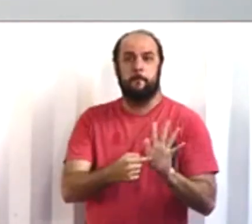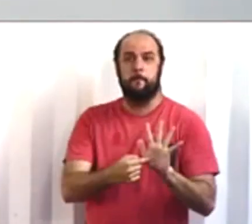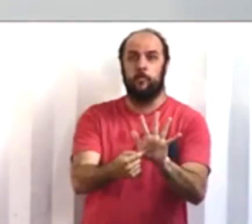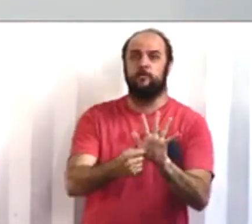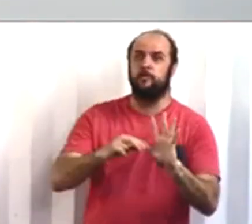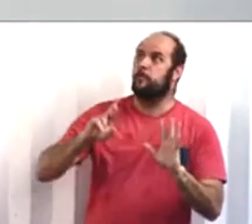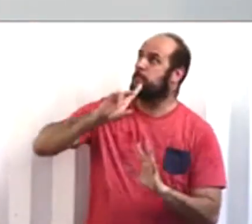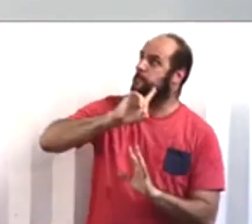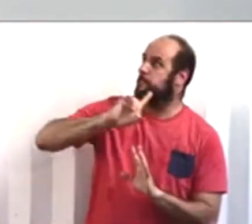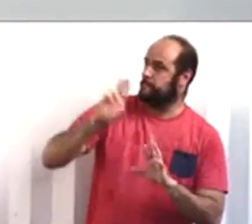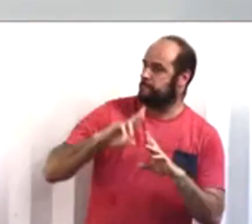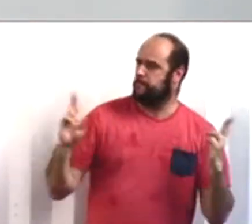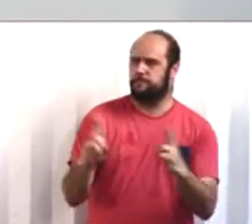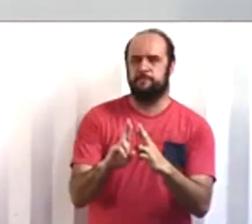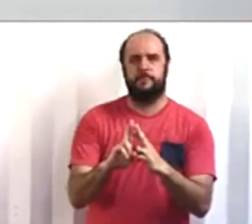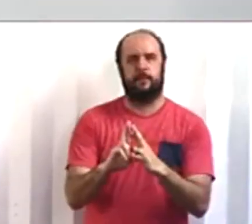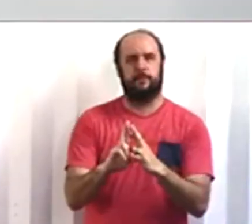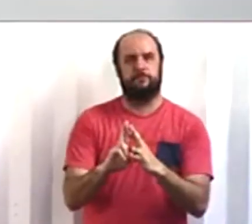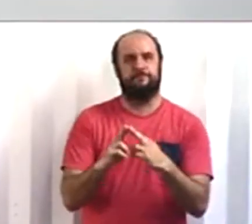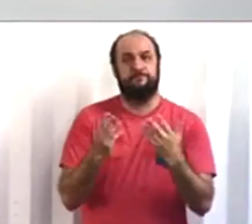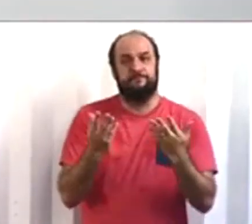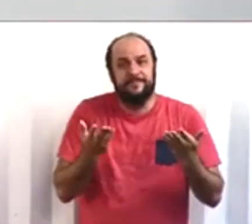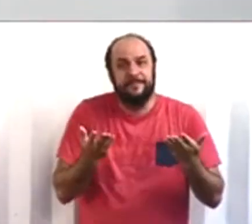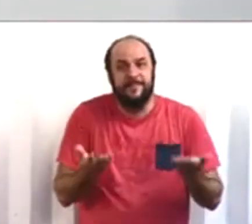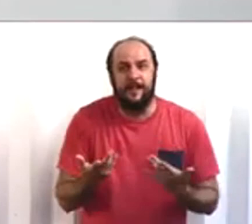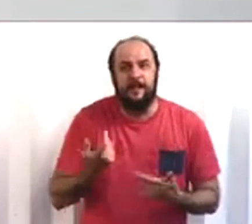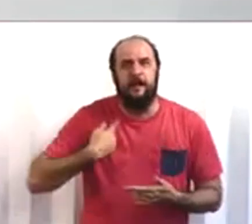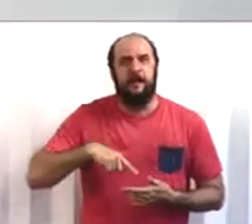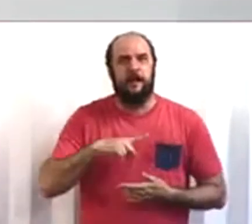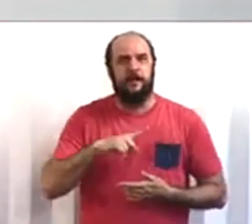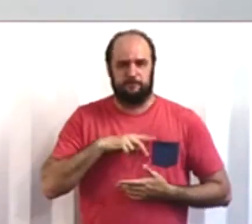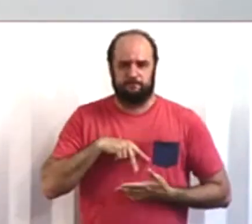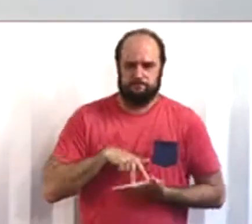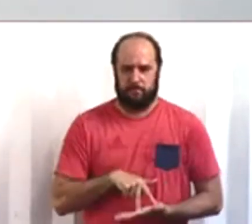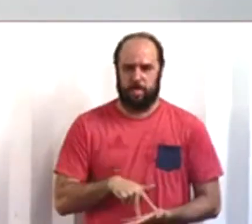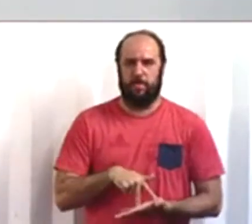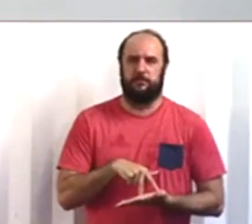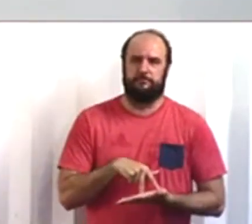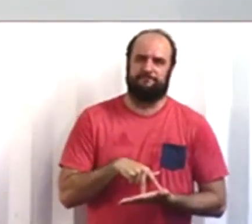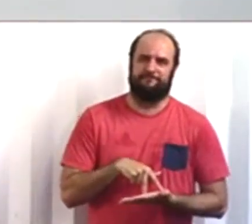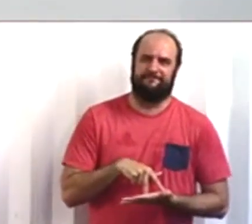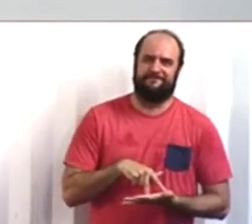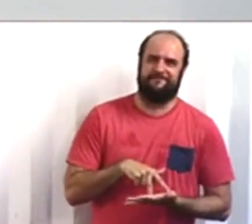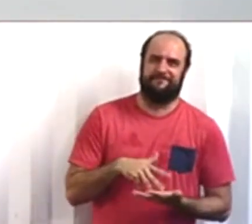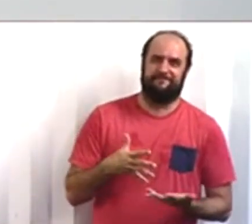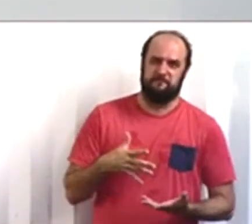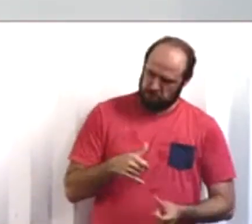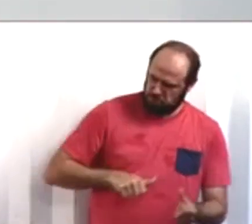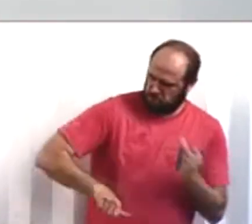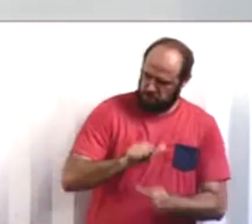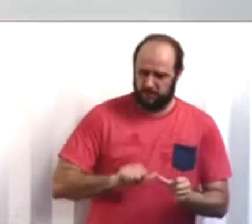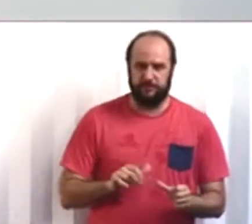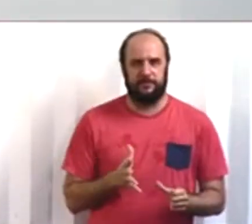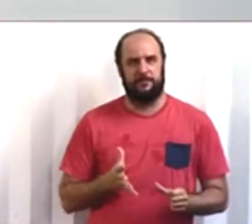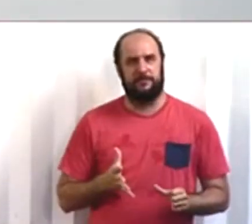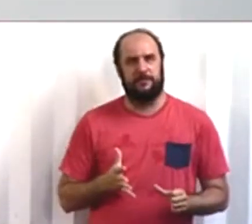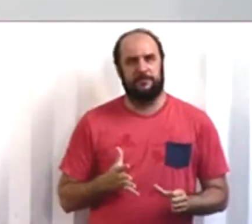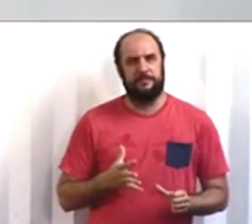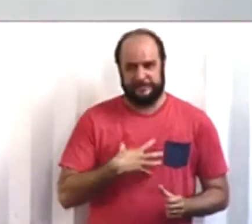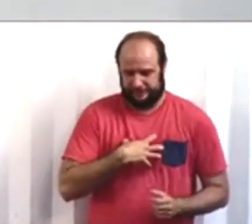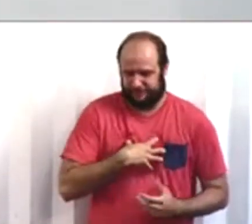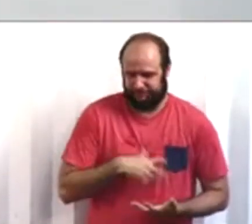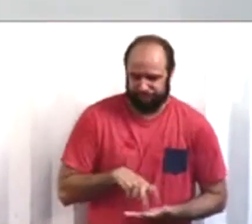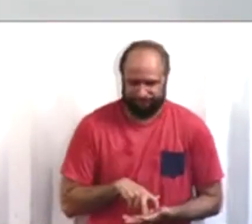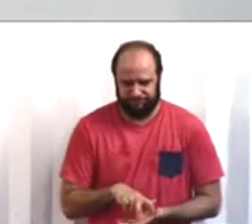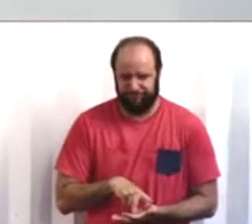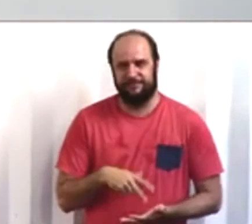Deus, e por conta disso, ela nos desestabiliza. O evangelho não estabiliza, ele